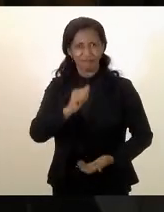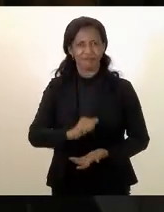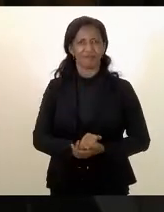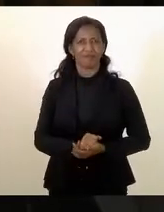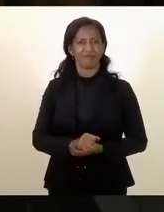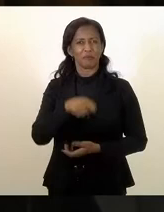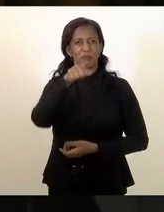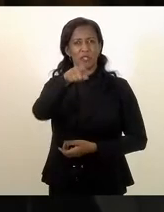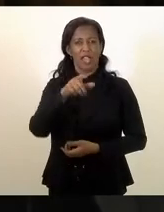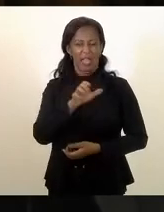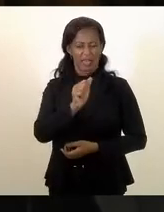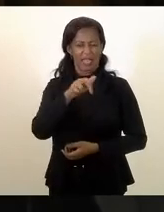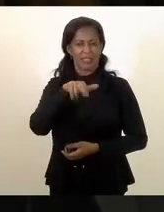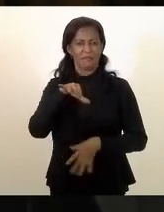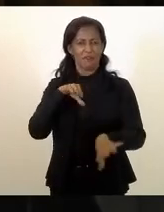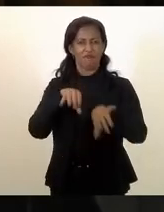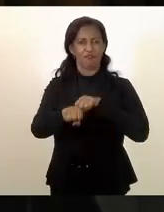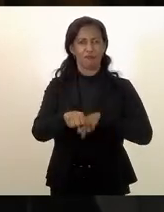o senhor é da academia